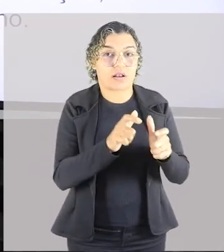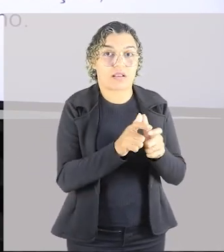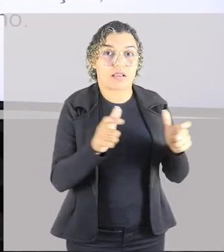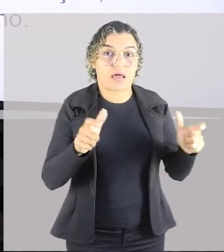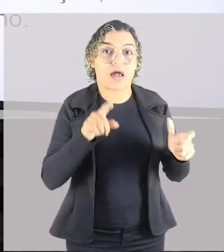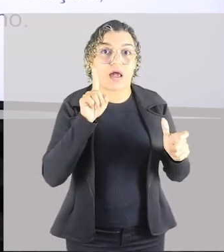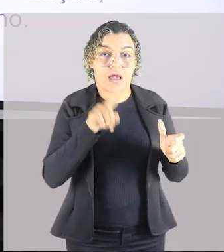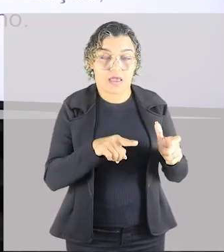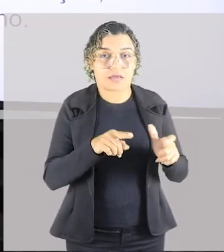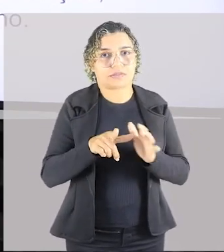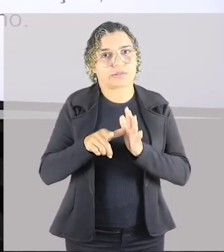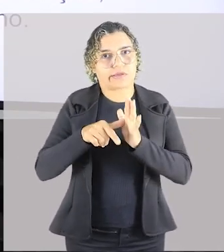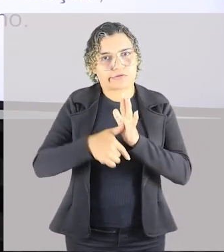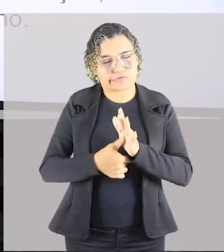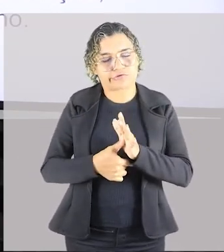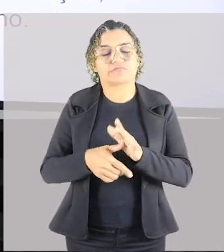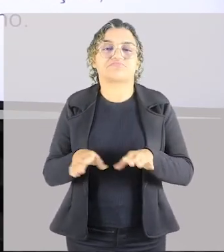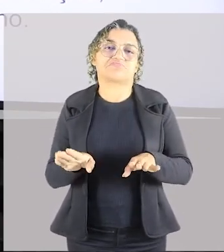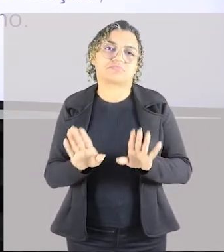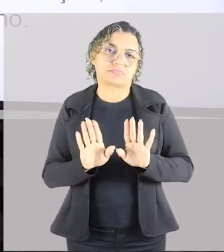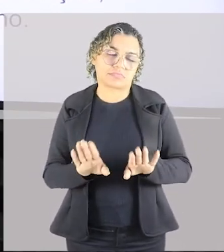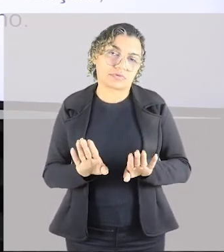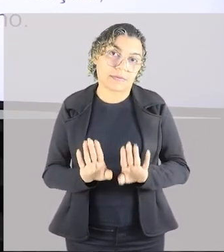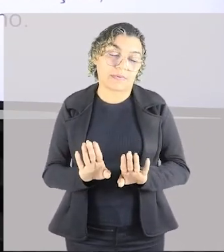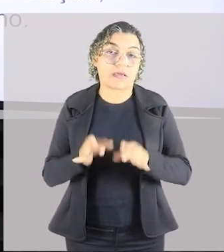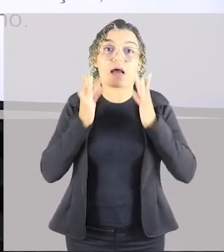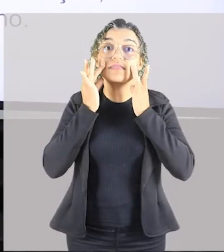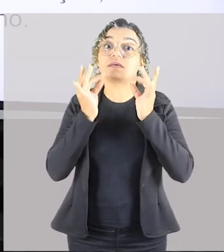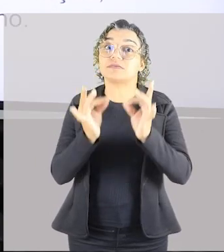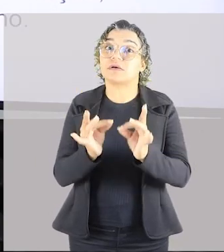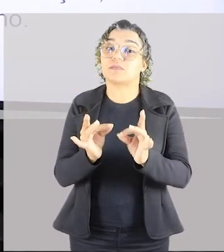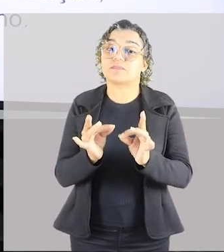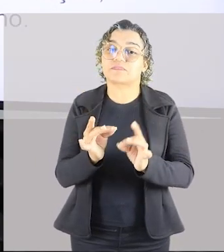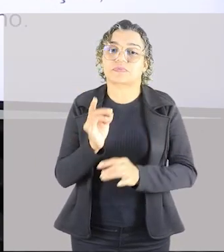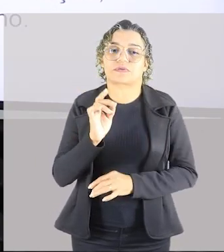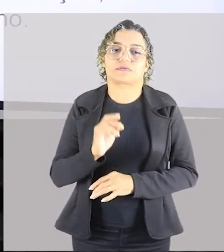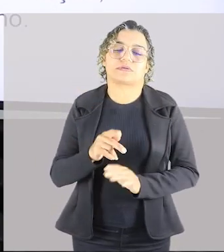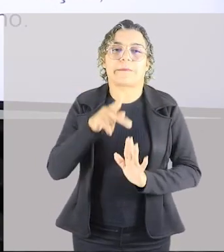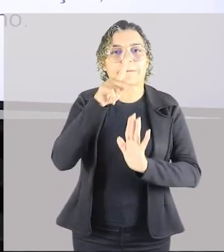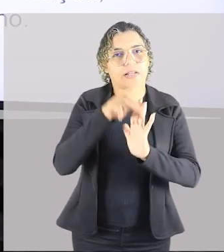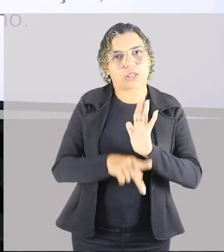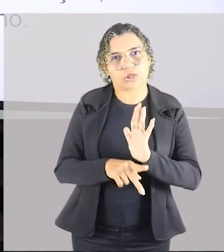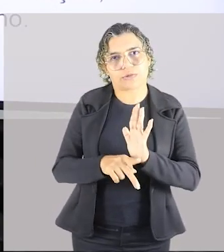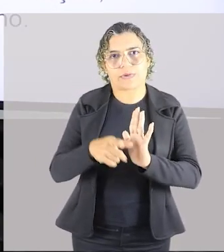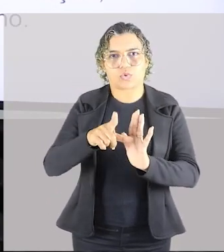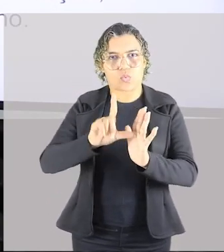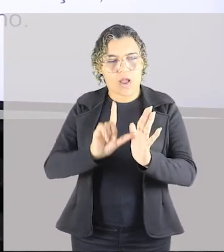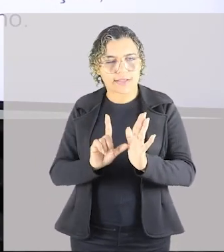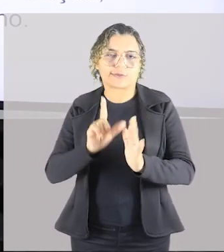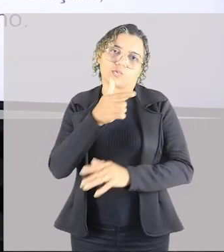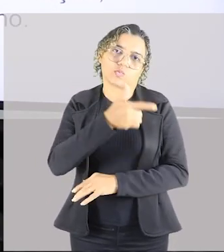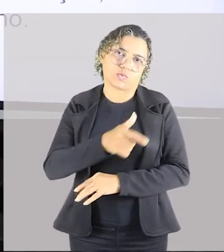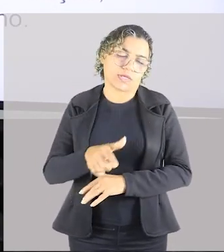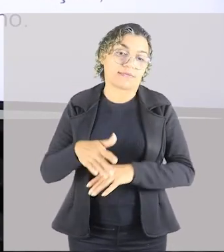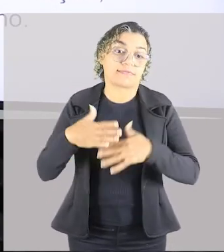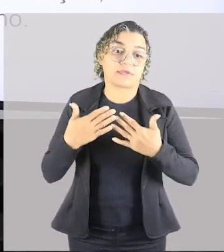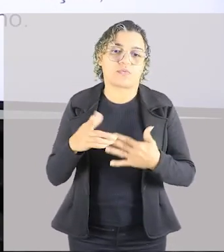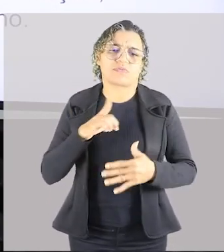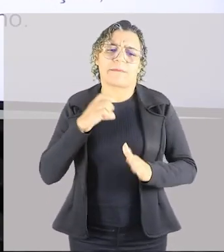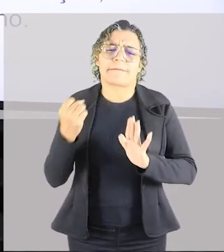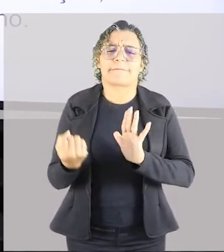brasileira é considerada tardia e muita atenção, sem planejamento. E isso aqui vai ter um